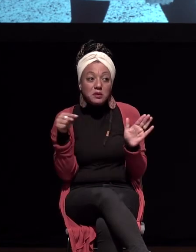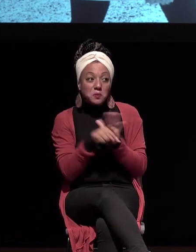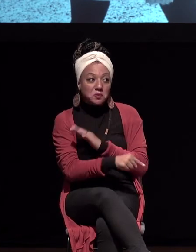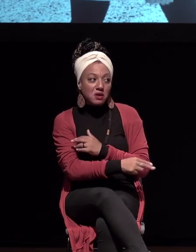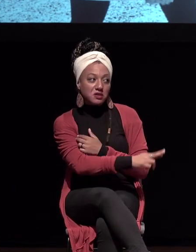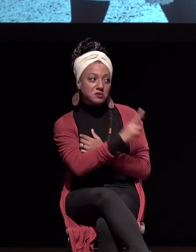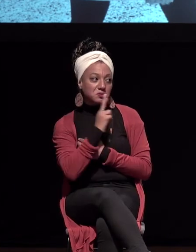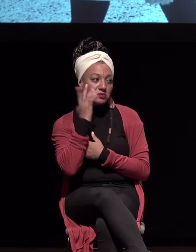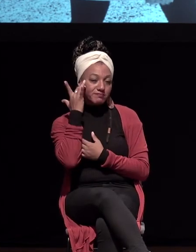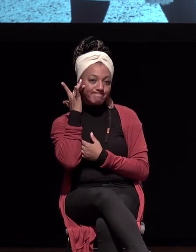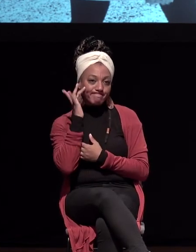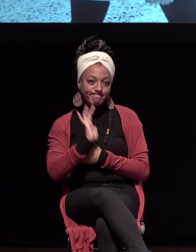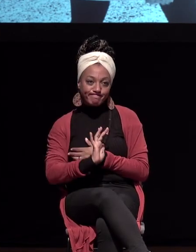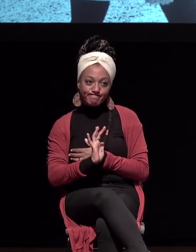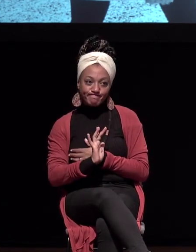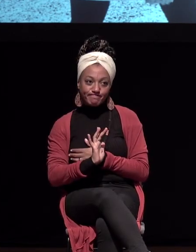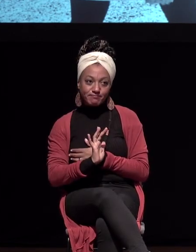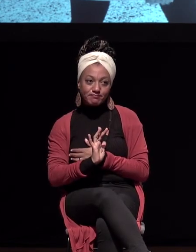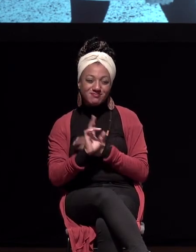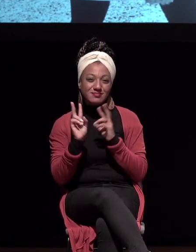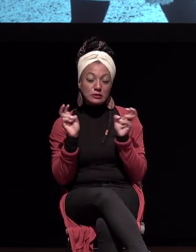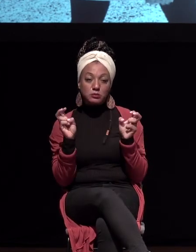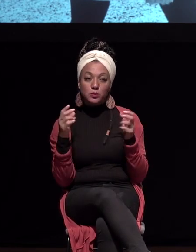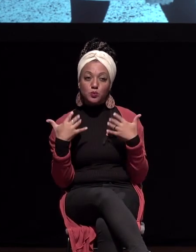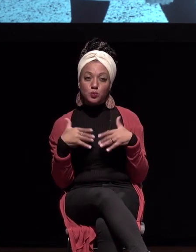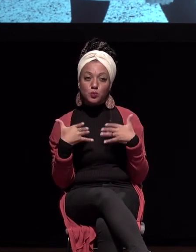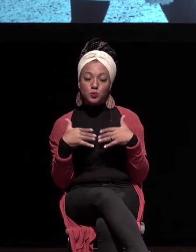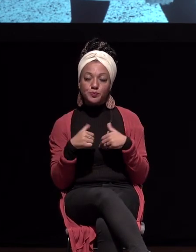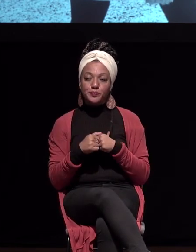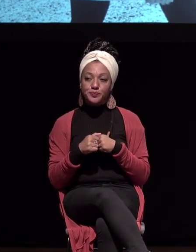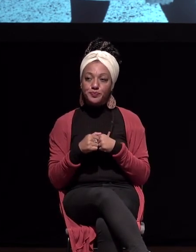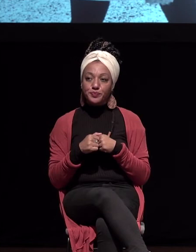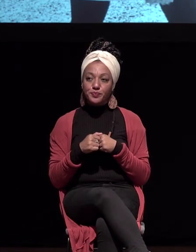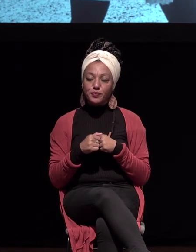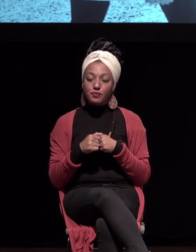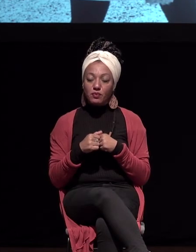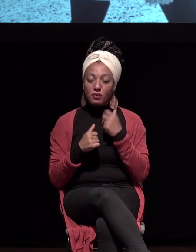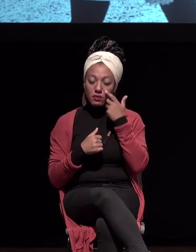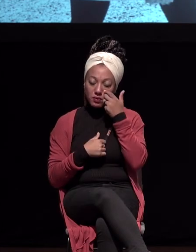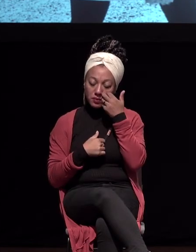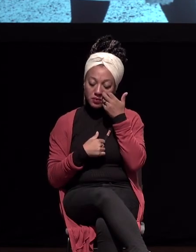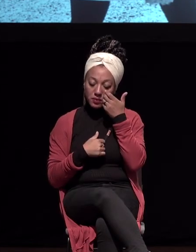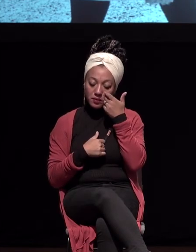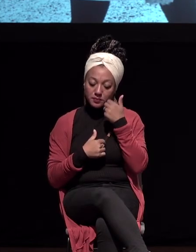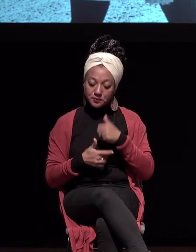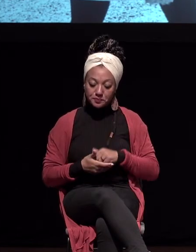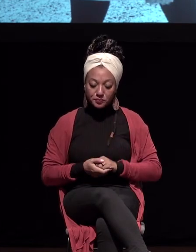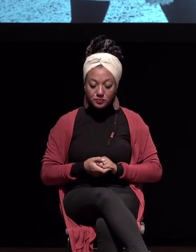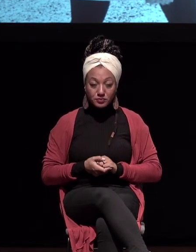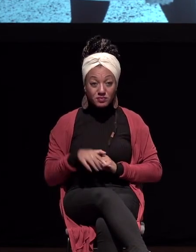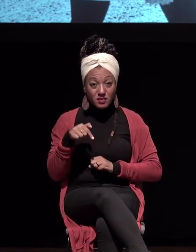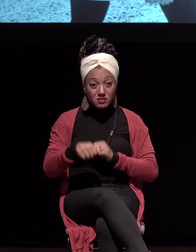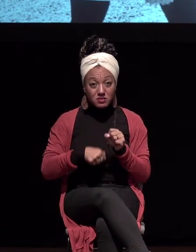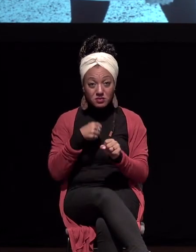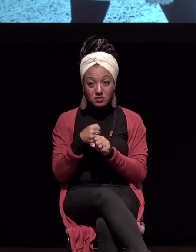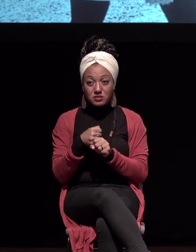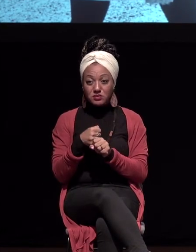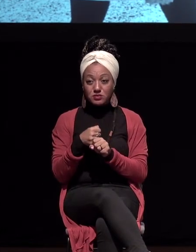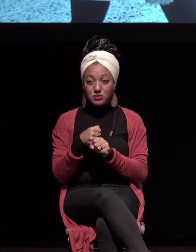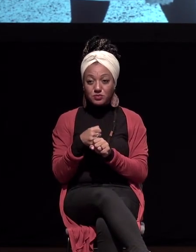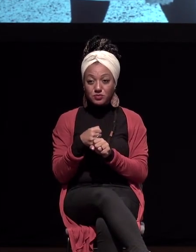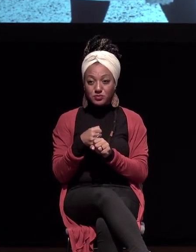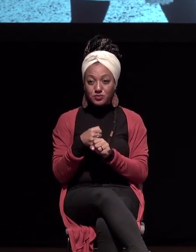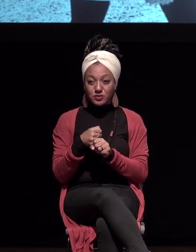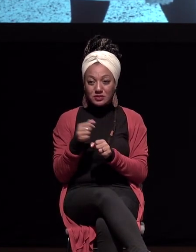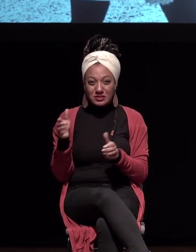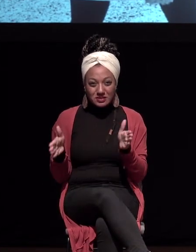né? Tendo em vista o tema. A experiência que, esse ano, em